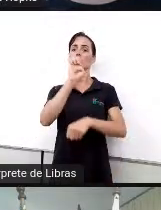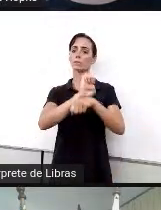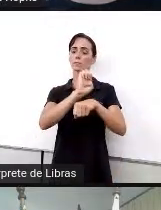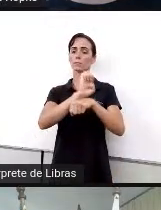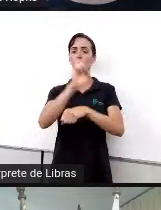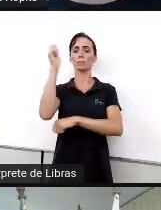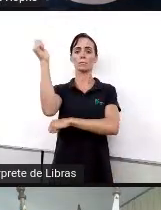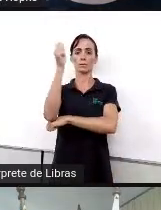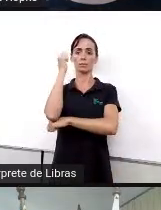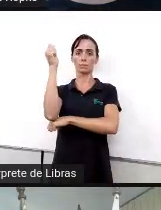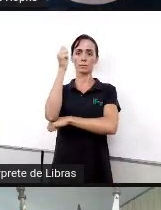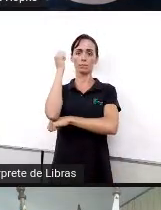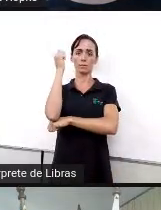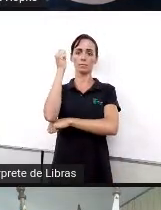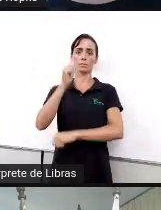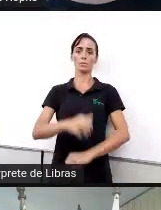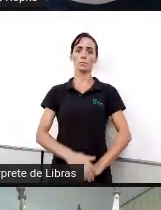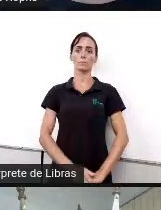Sul.